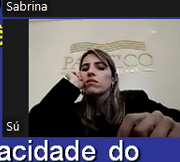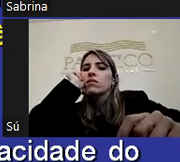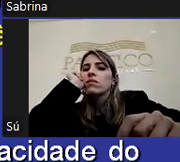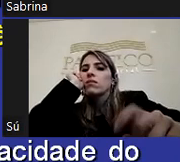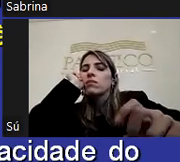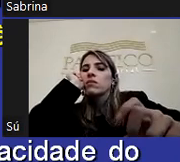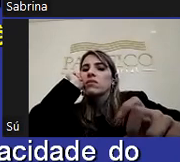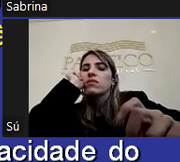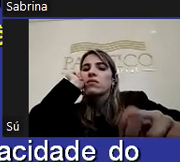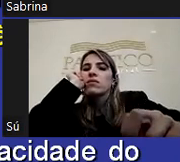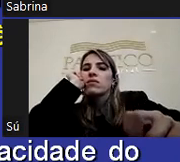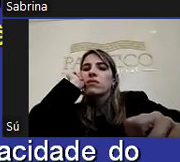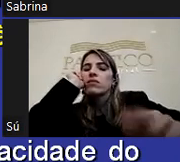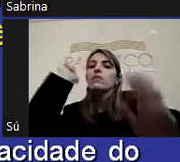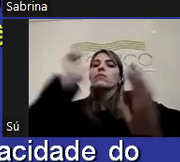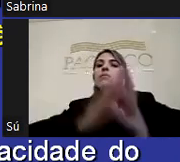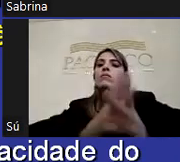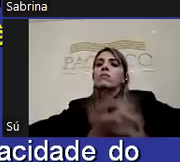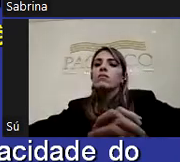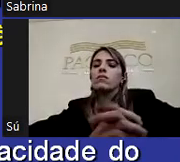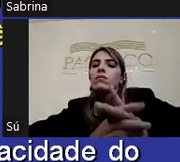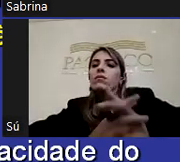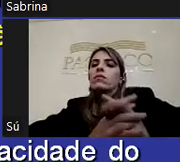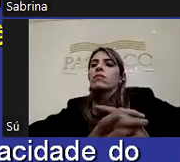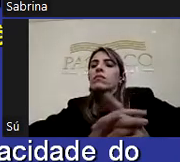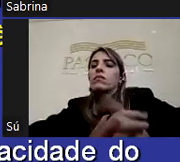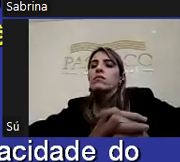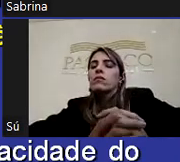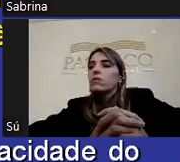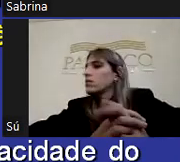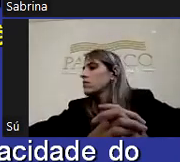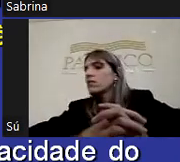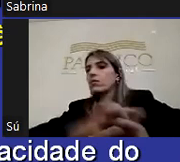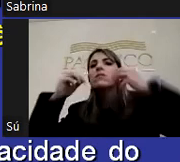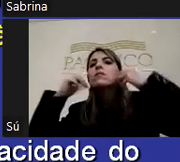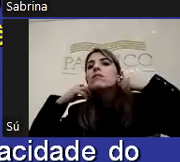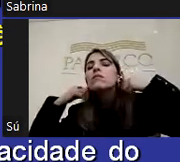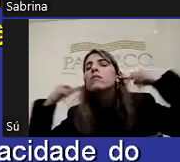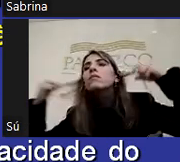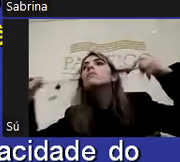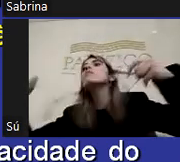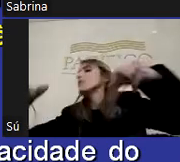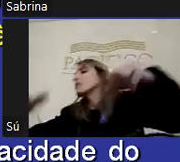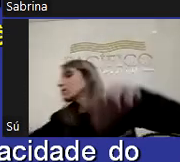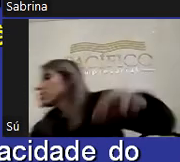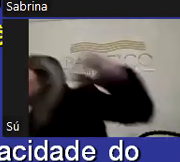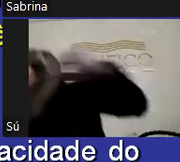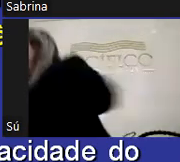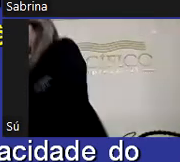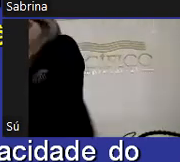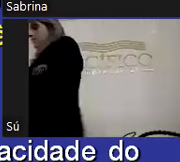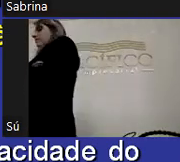Temores, ideias e emoções desta ordem são capazes de transtornar a capacidade do gozo